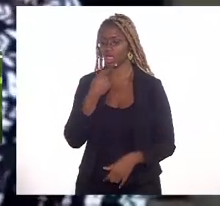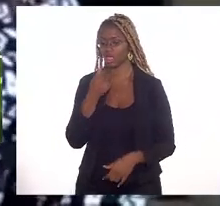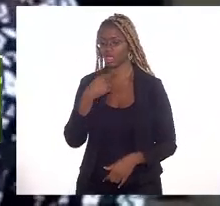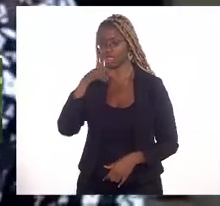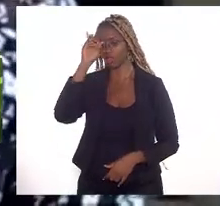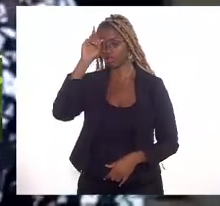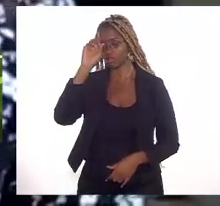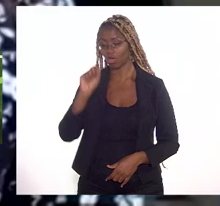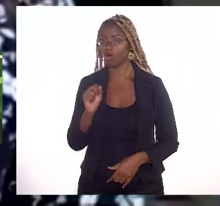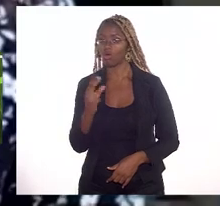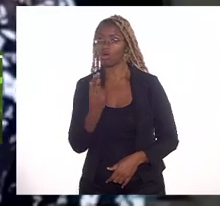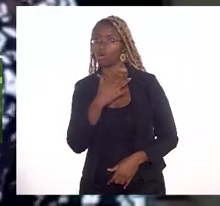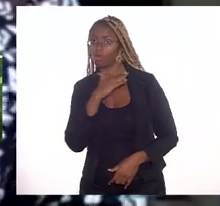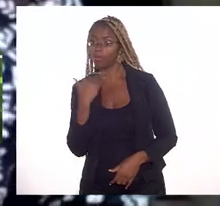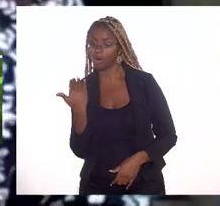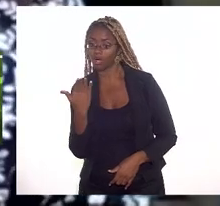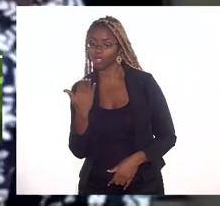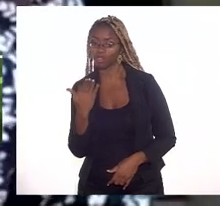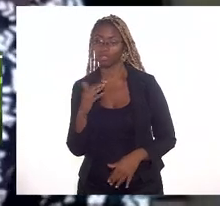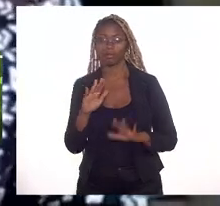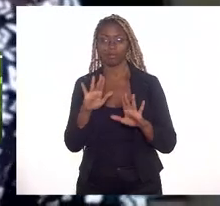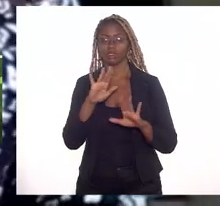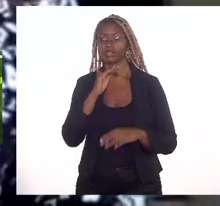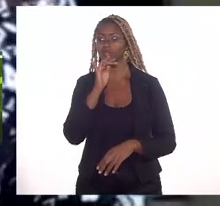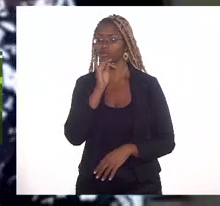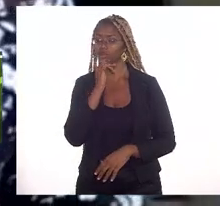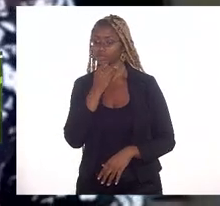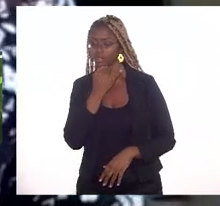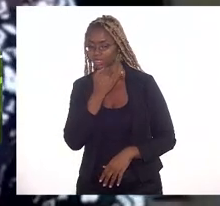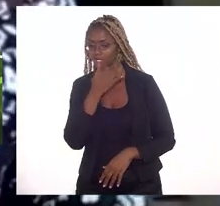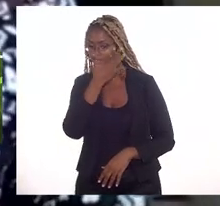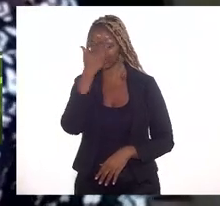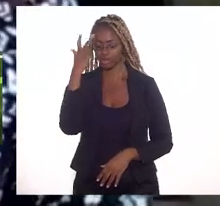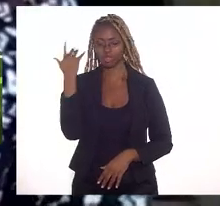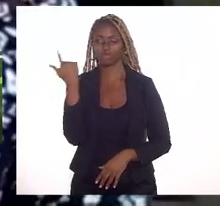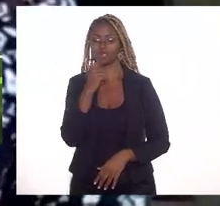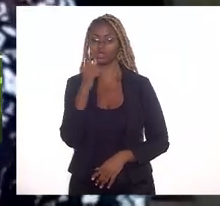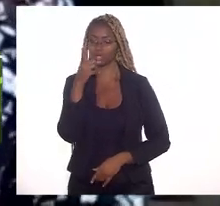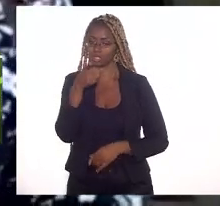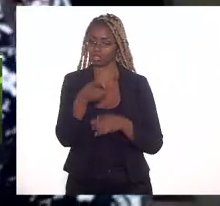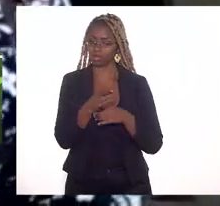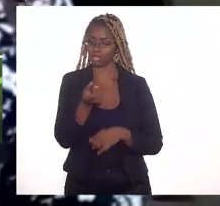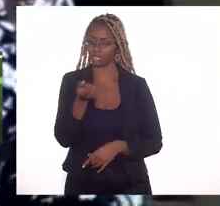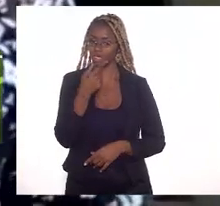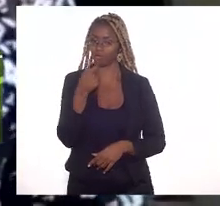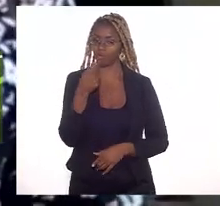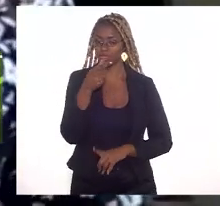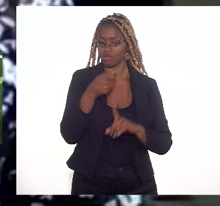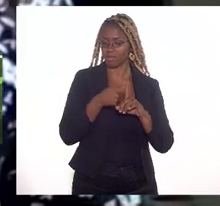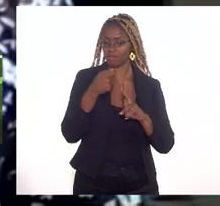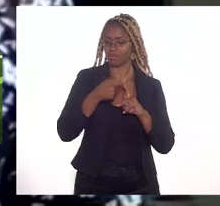ela morre. E, infelizmente, nem sempre as pessoas conseguem encontrar o medicamento todo mês.